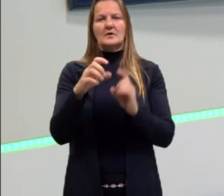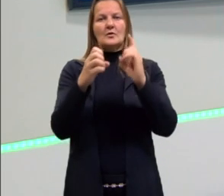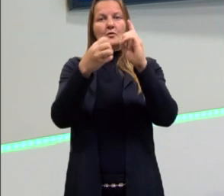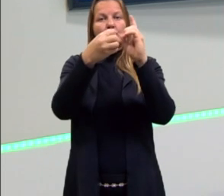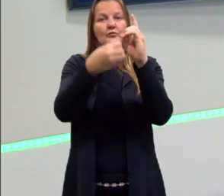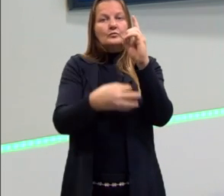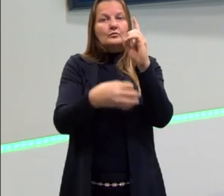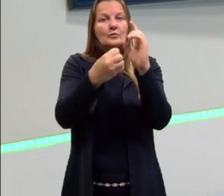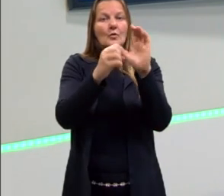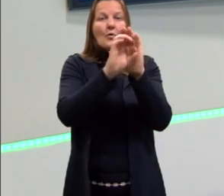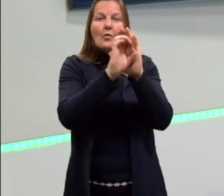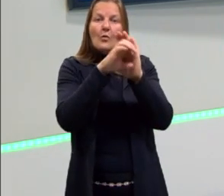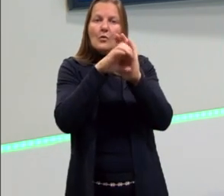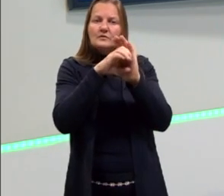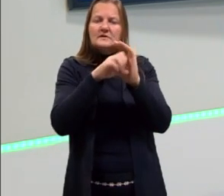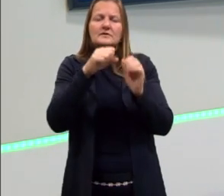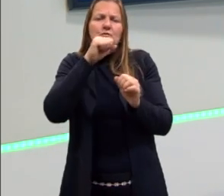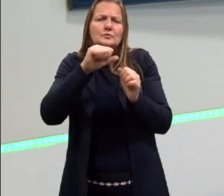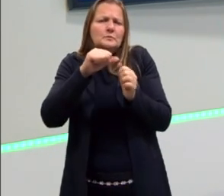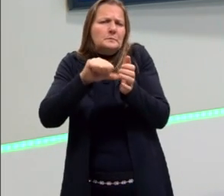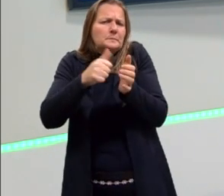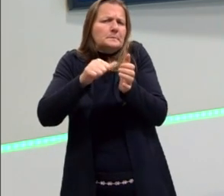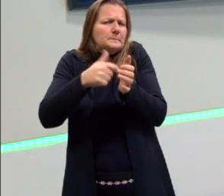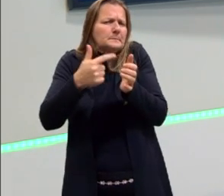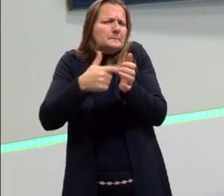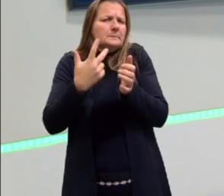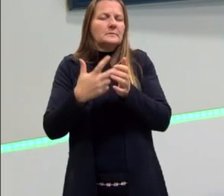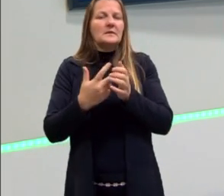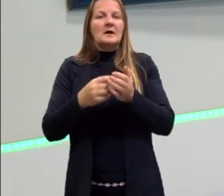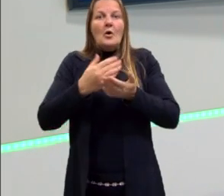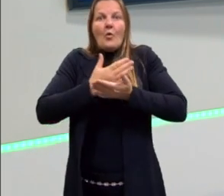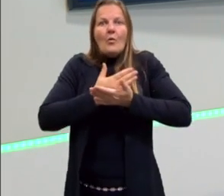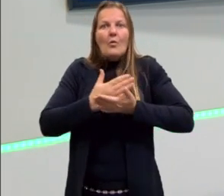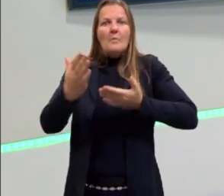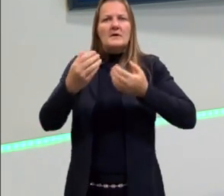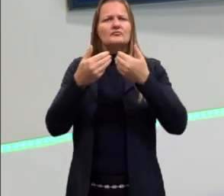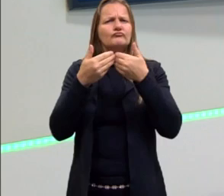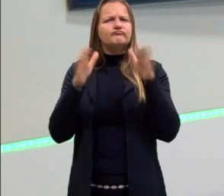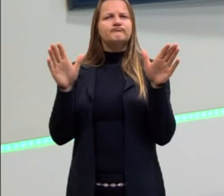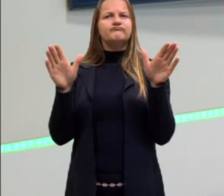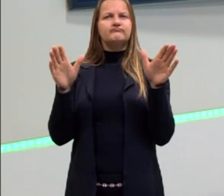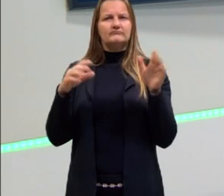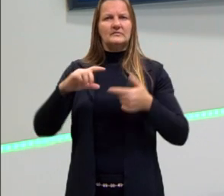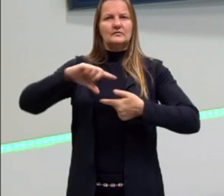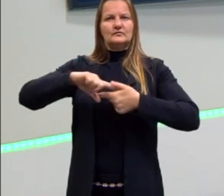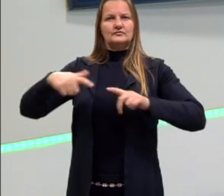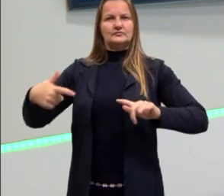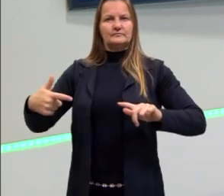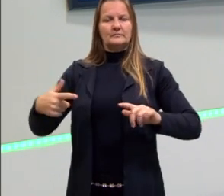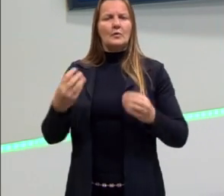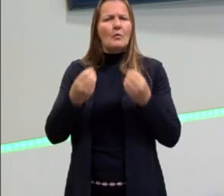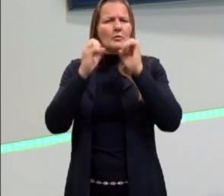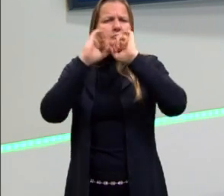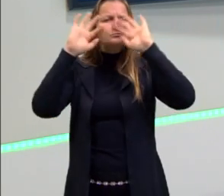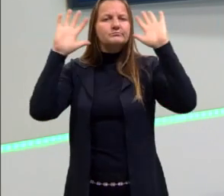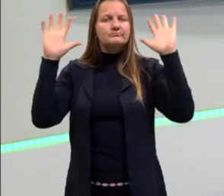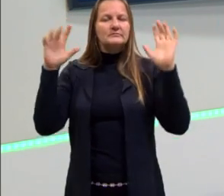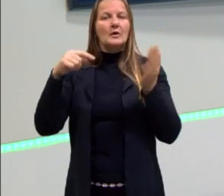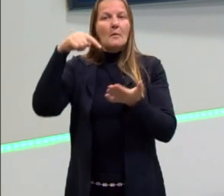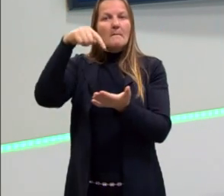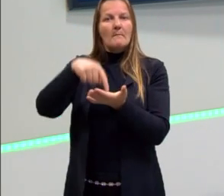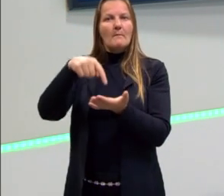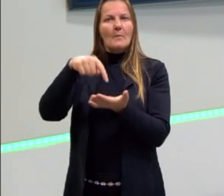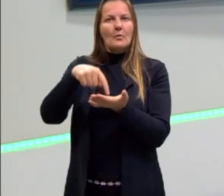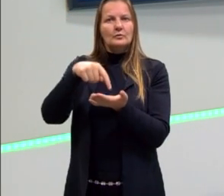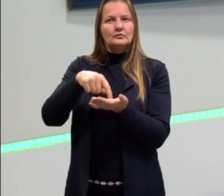são os conceitos primitivos Oi Maria tudo parte deles como nós podemos compreender o